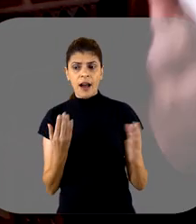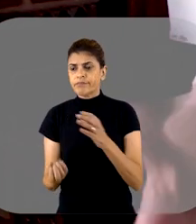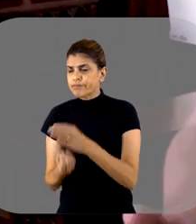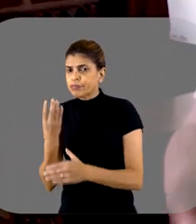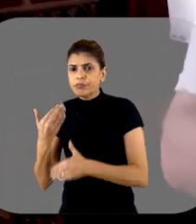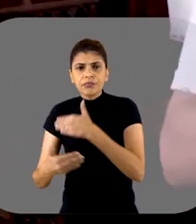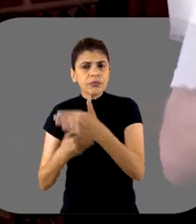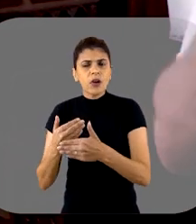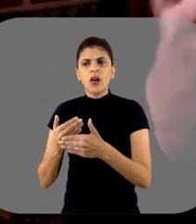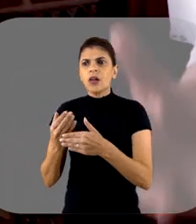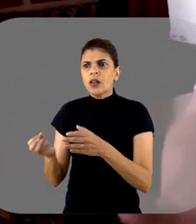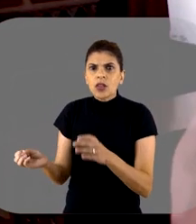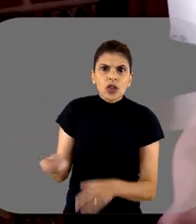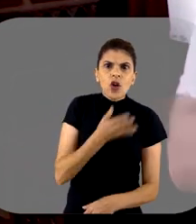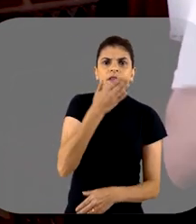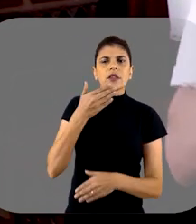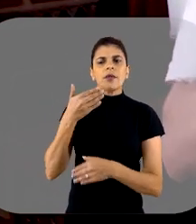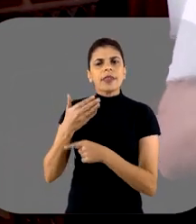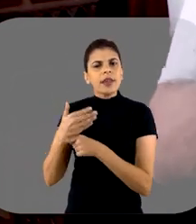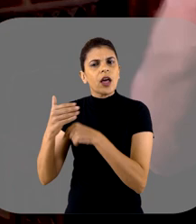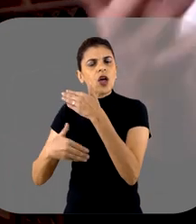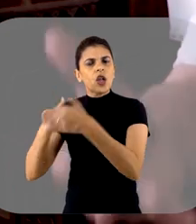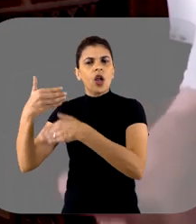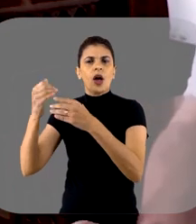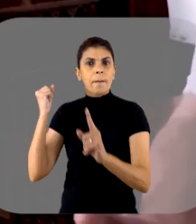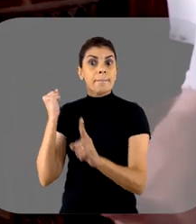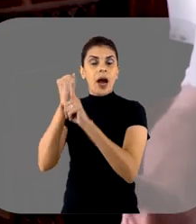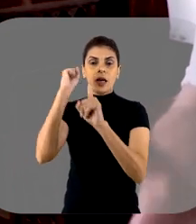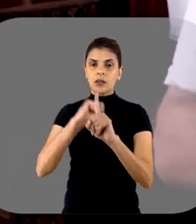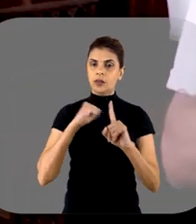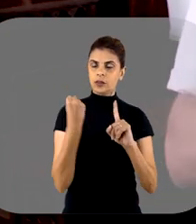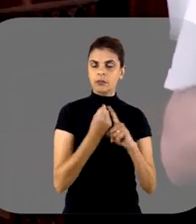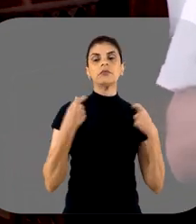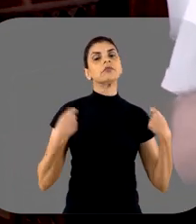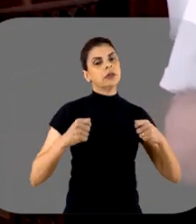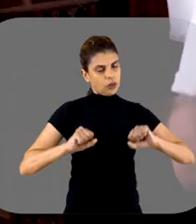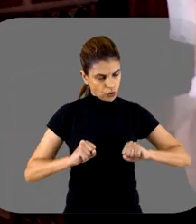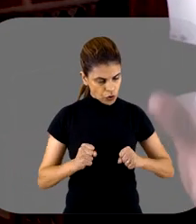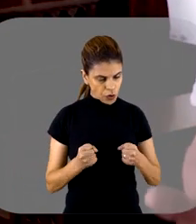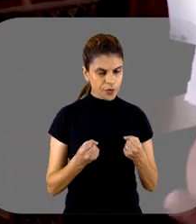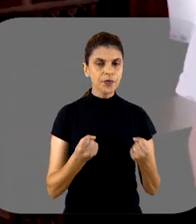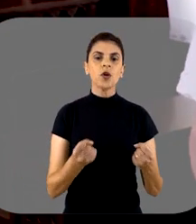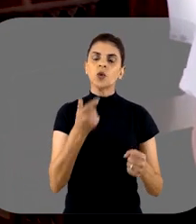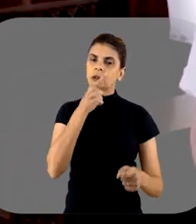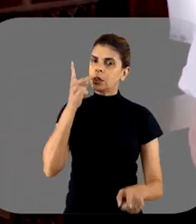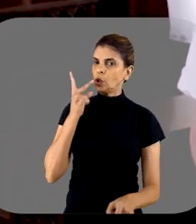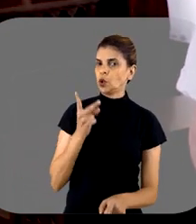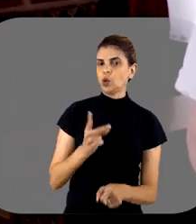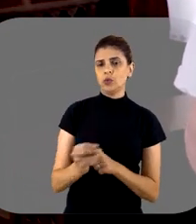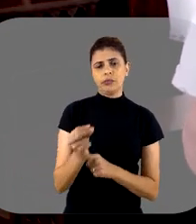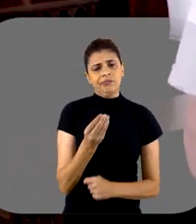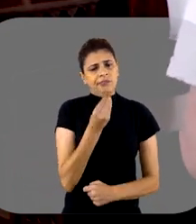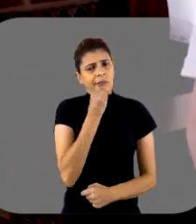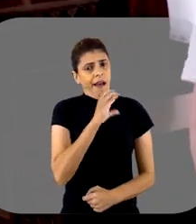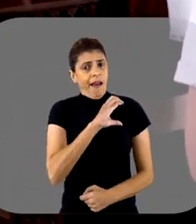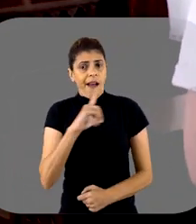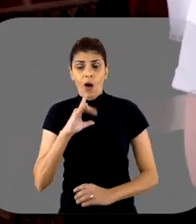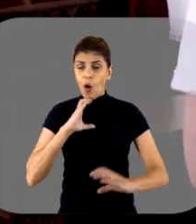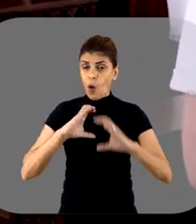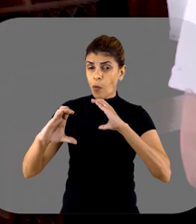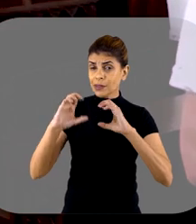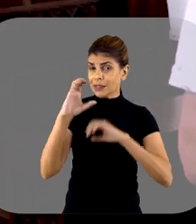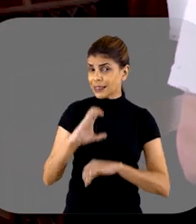do sistema produtivo, da inovação tecnológica, do impacto social, mas a gente precisa de fazer um esforço para que isso seja superado. É claro